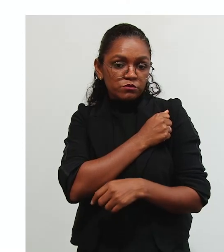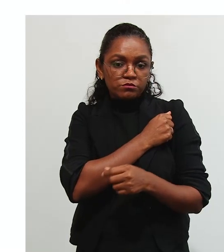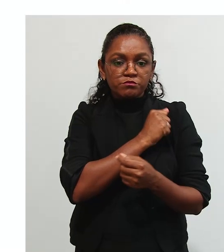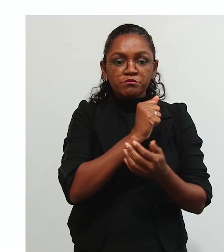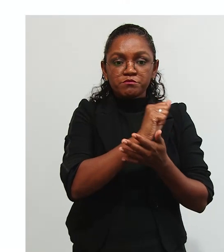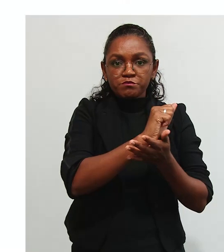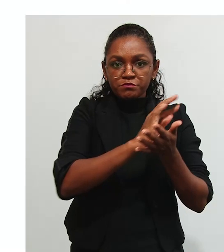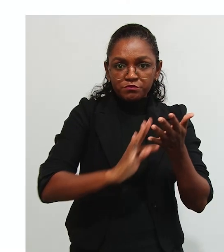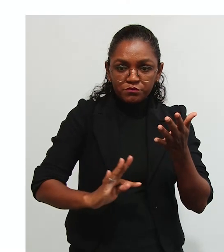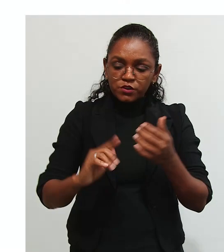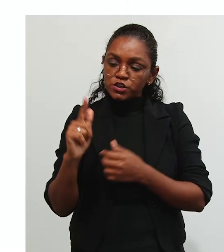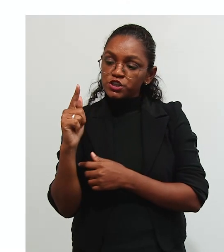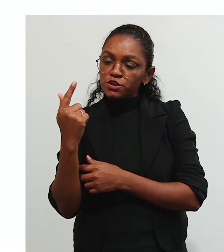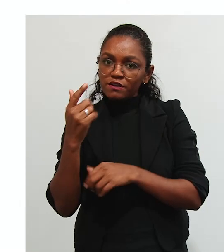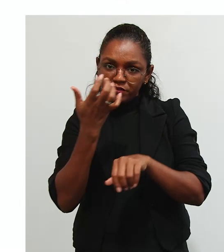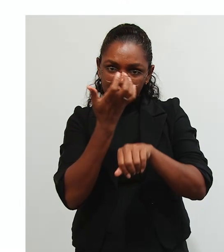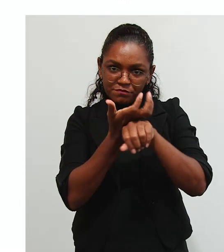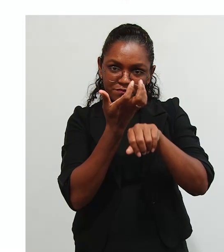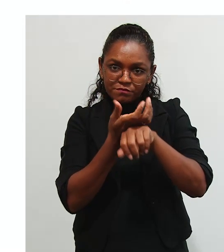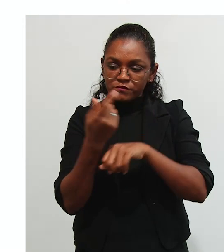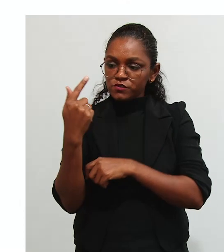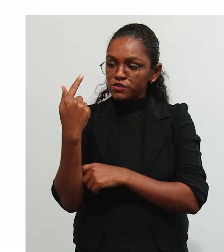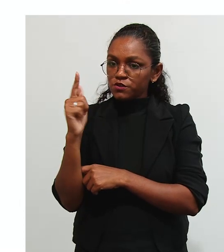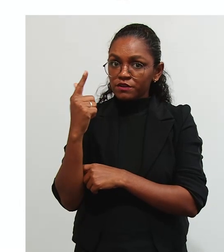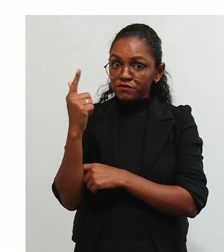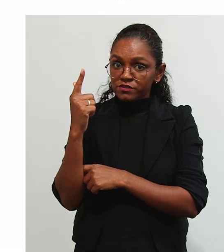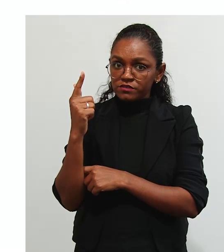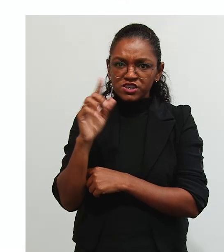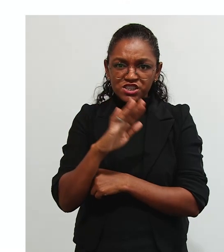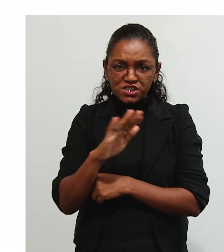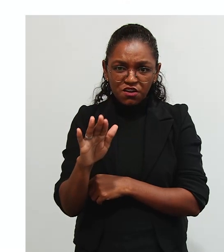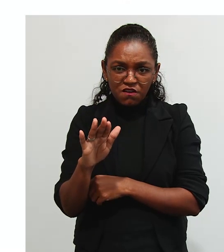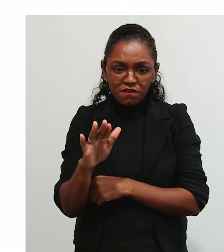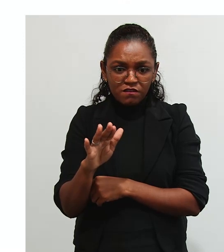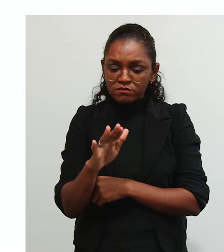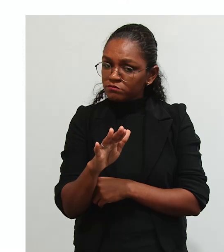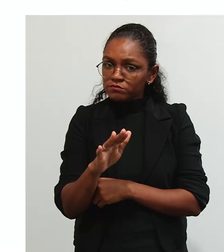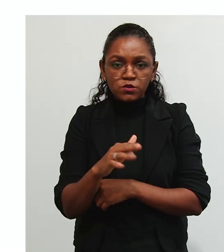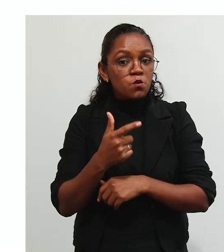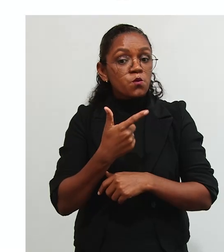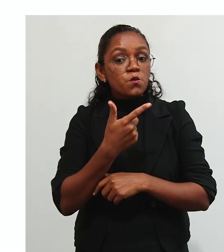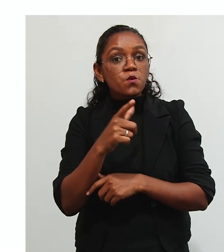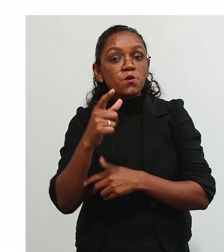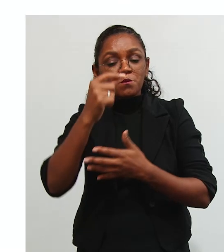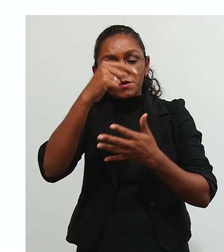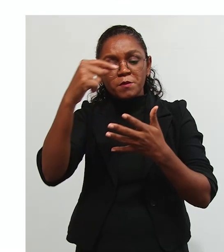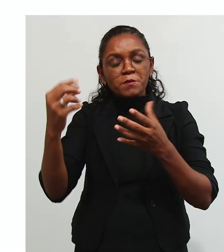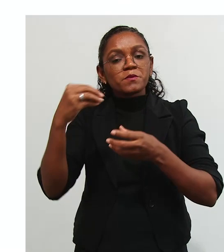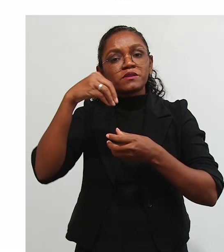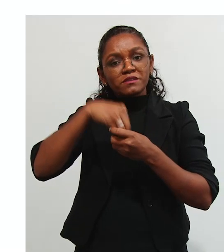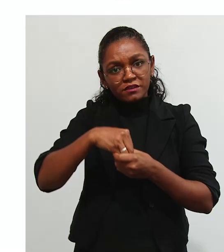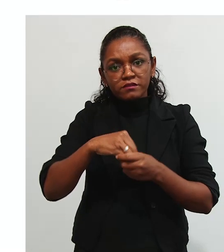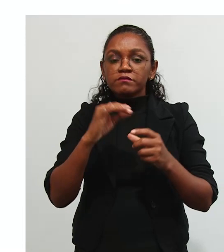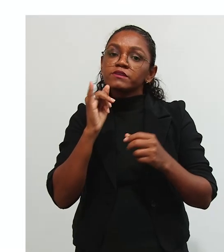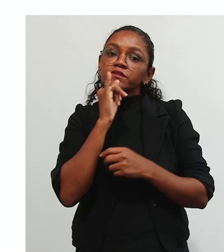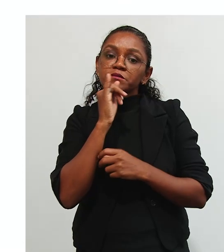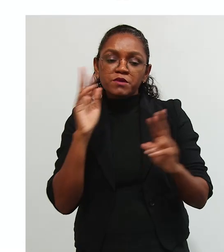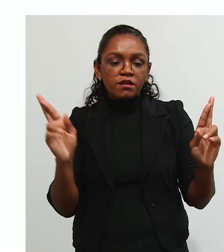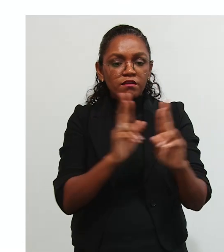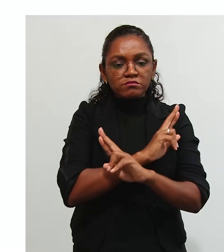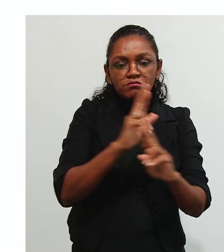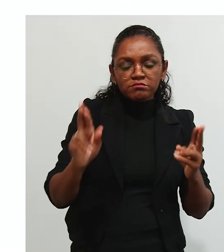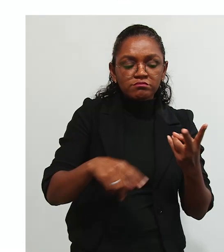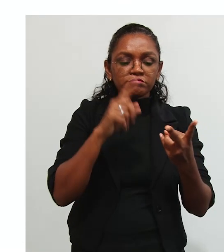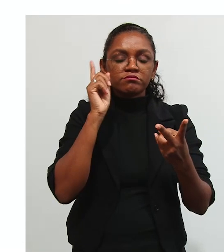de geografia, ele está também ganhando atitudes em relação àquela disciplina, em relação ao professor, à